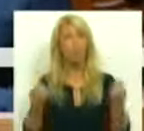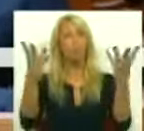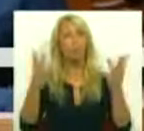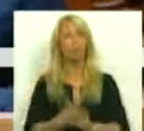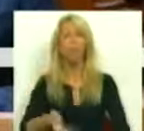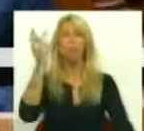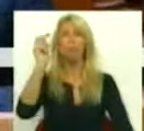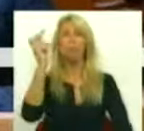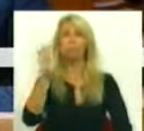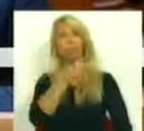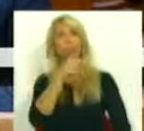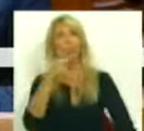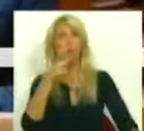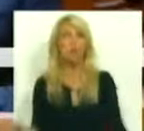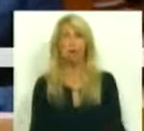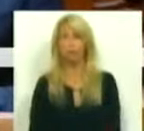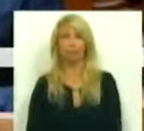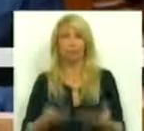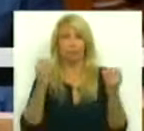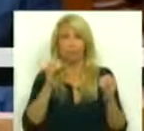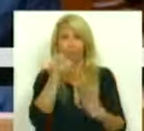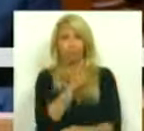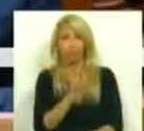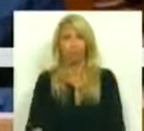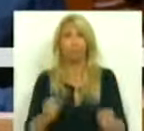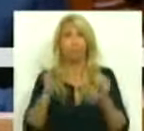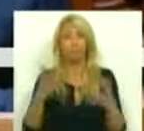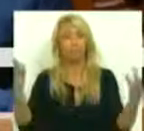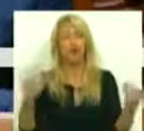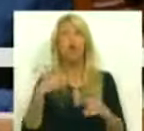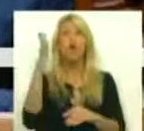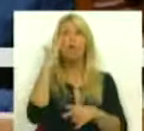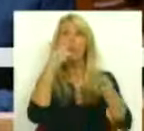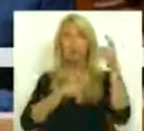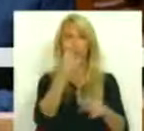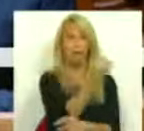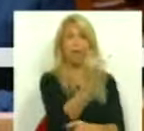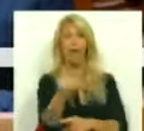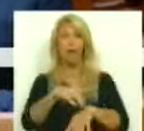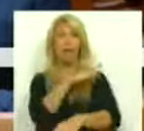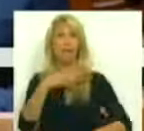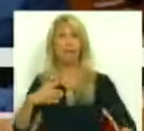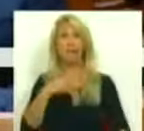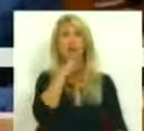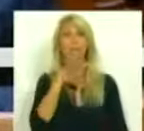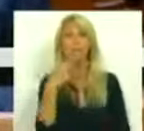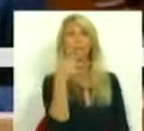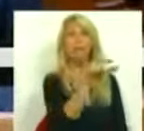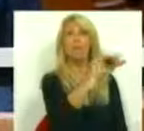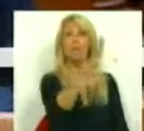ineficazes, a verdade é que o aumento do número de utentes nas listas de cada médico de família, de 1.500 até